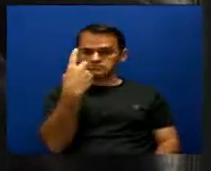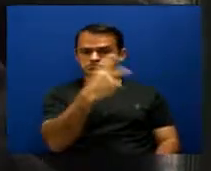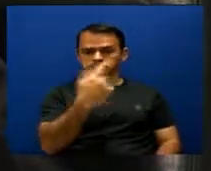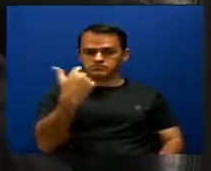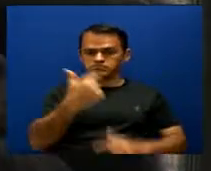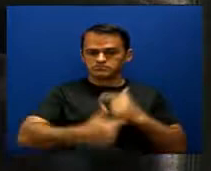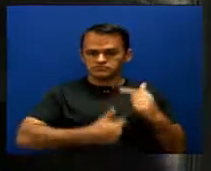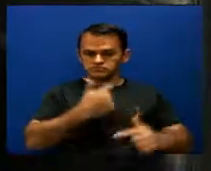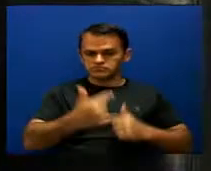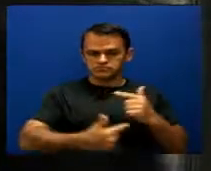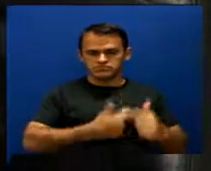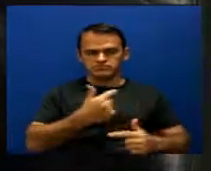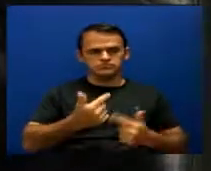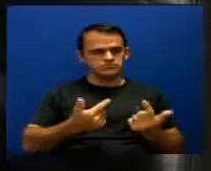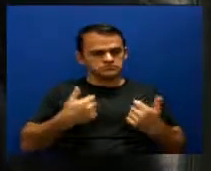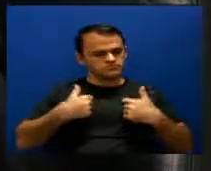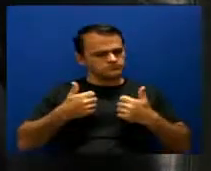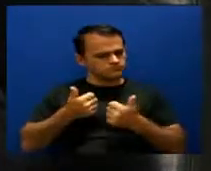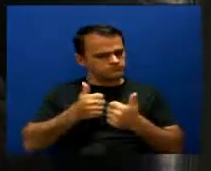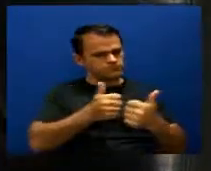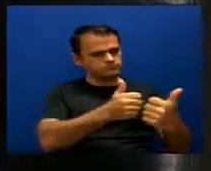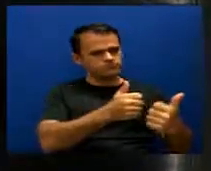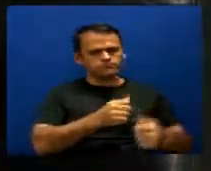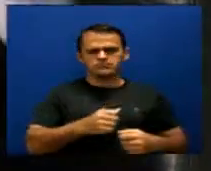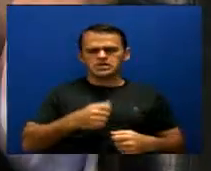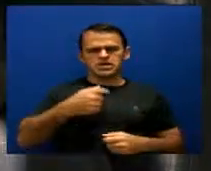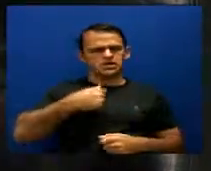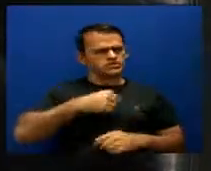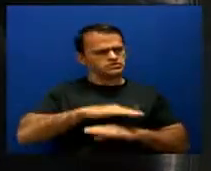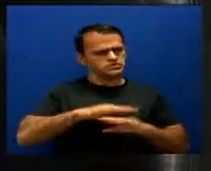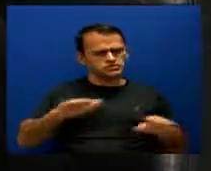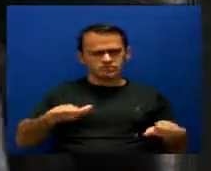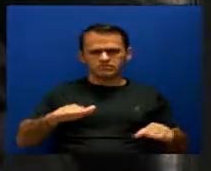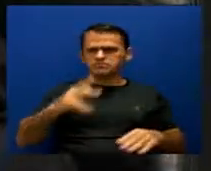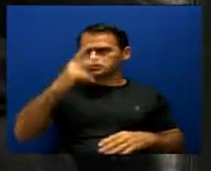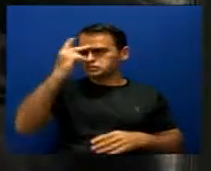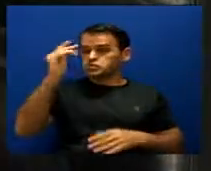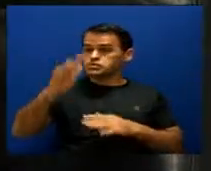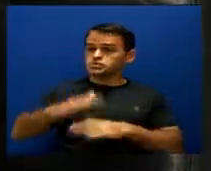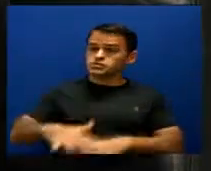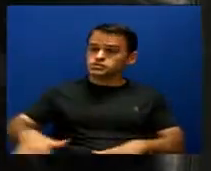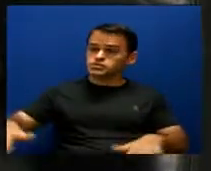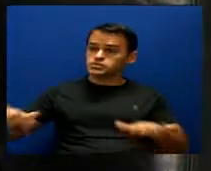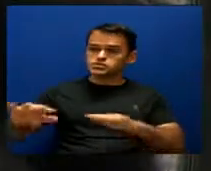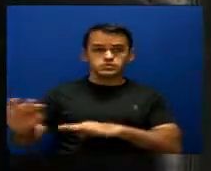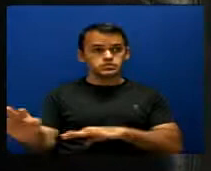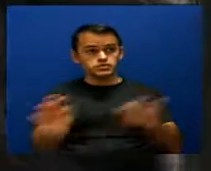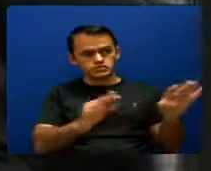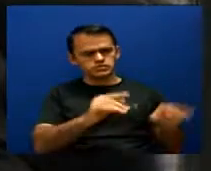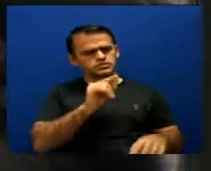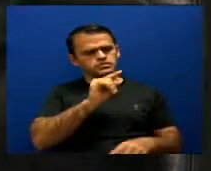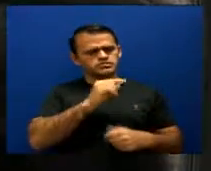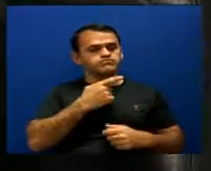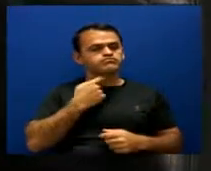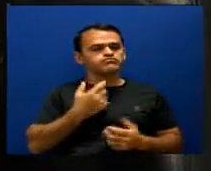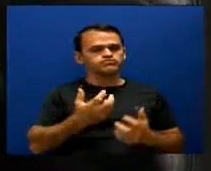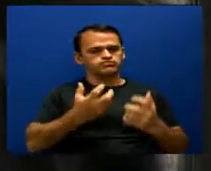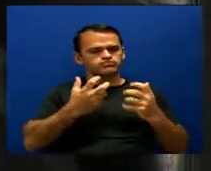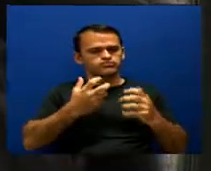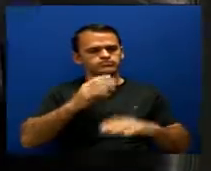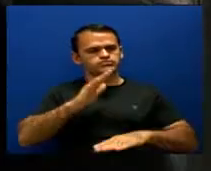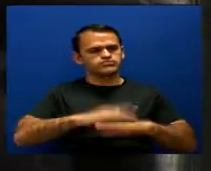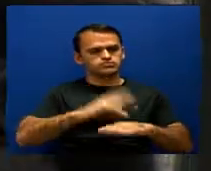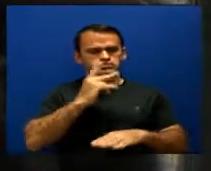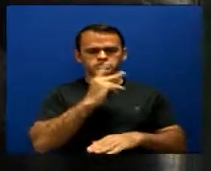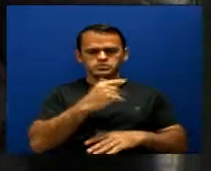acompanha, que segue os seus trabalhos. E eu vi que não sou só eu, é na cidade, as pessoas falam bem do senhor. Então, eu tenho a certeza e desejo que o senhor faça um